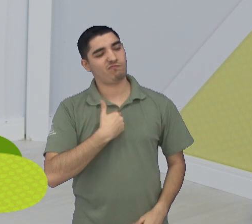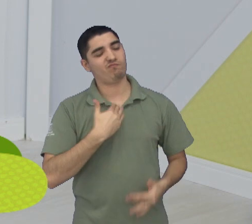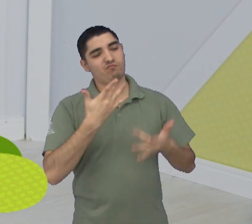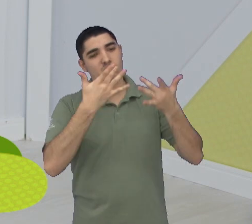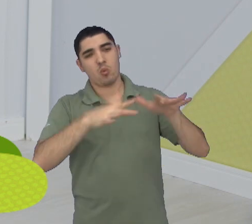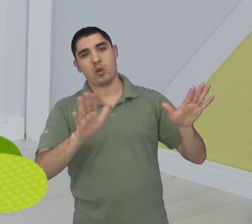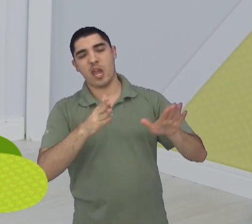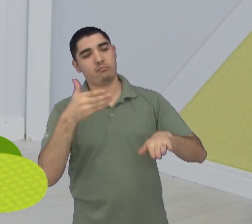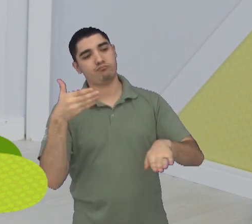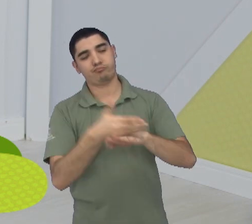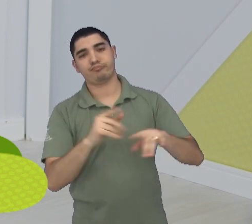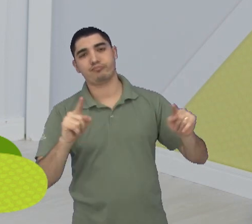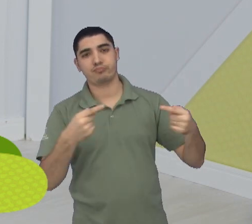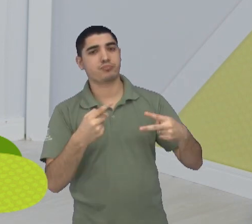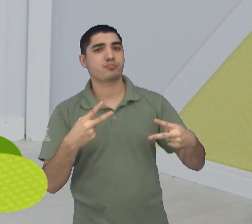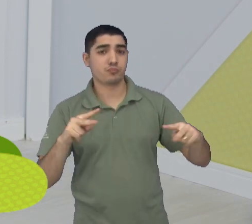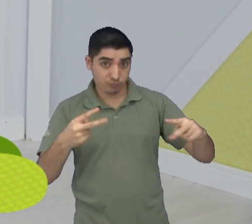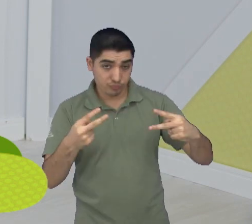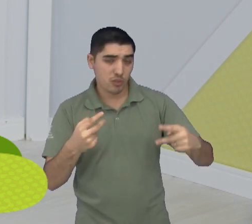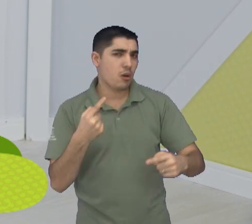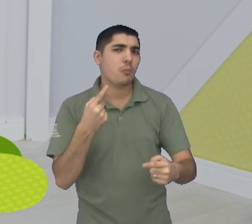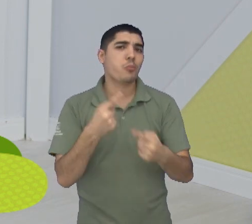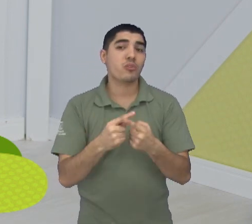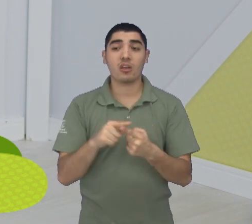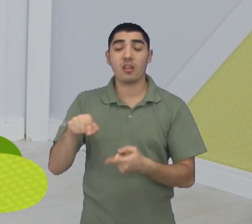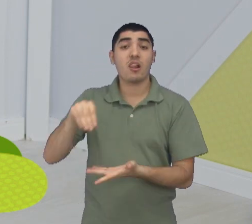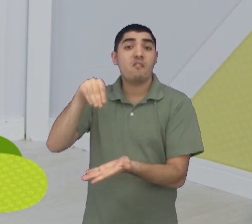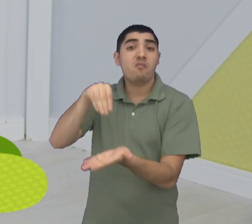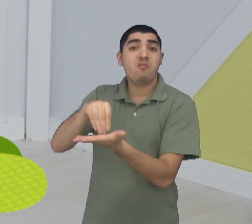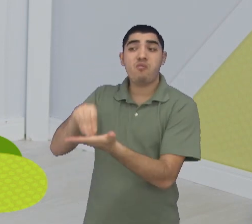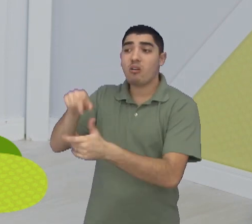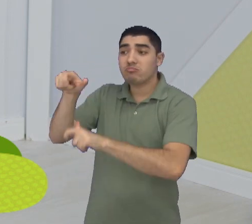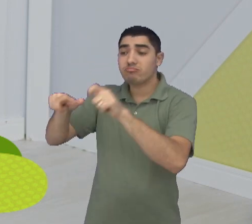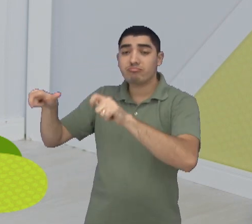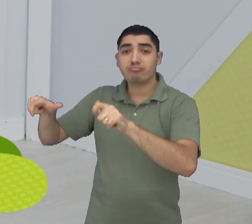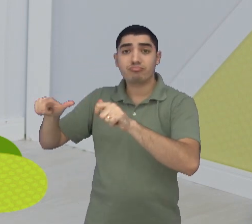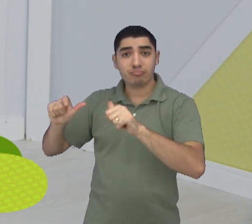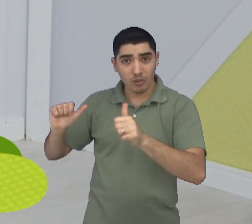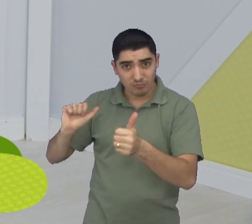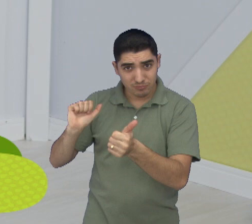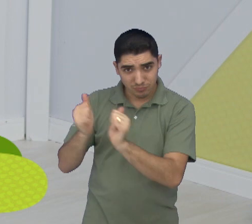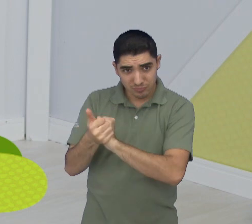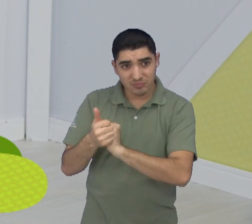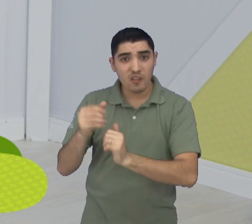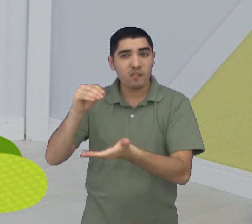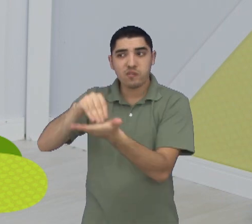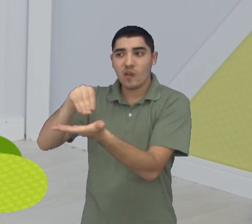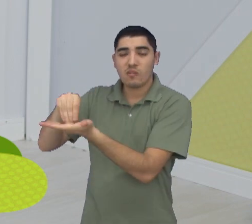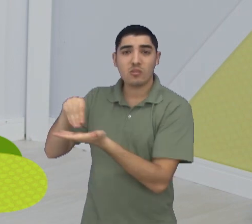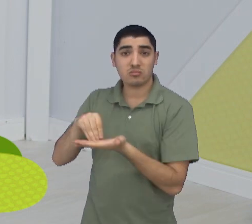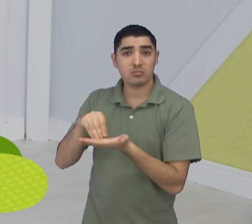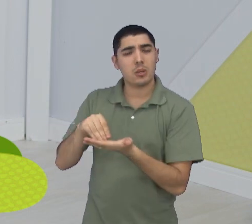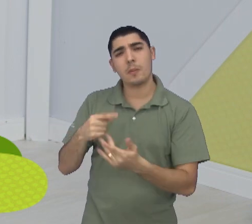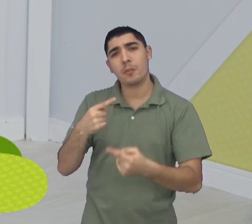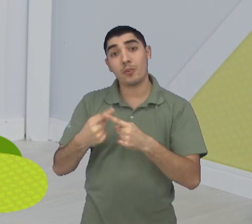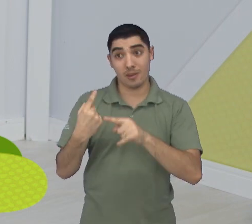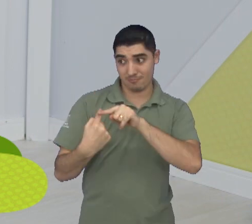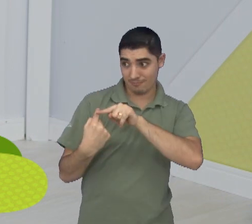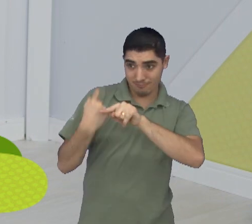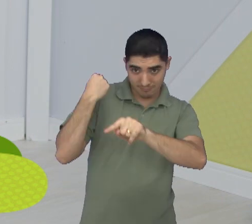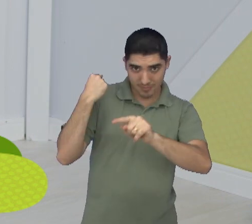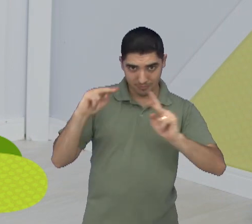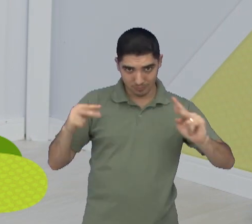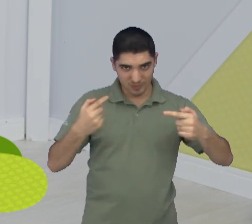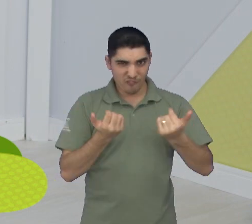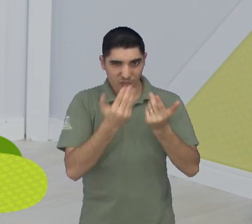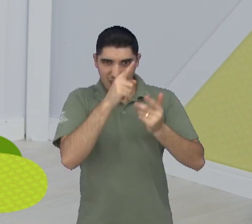competição. A justificativa foi a falta de jogadores no elenco para a disputa desse jogo que aconteceria hoje. Isso porque no primeiro jogo em